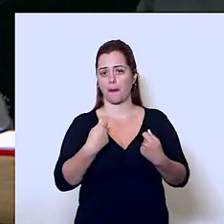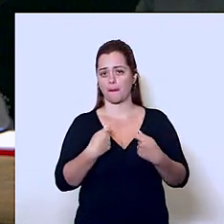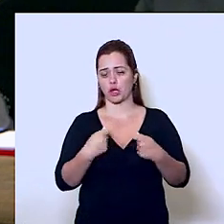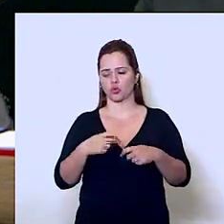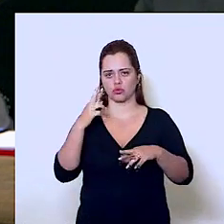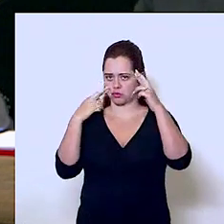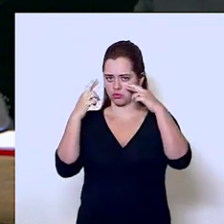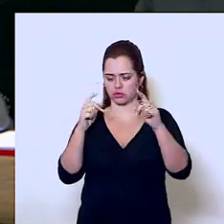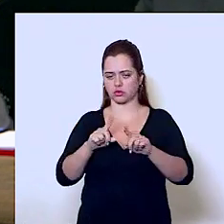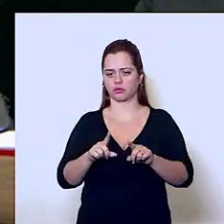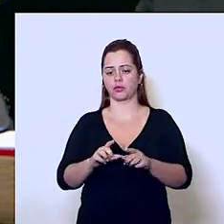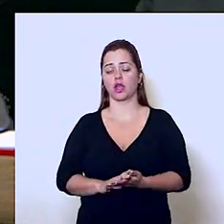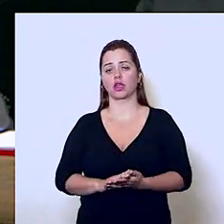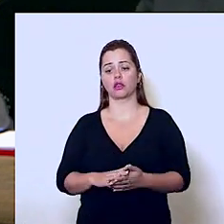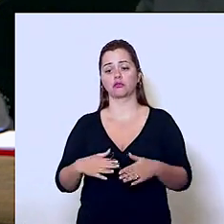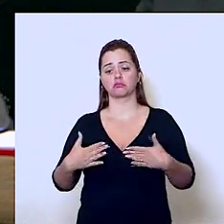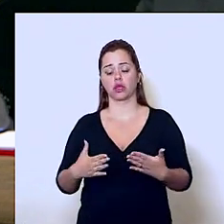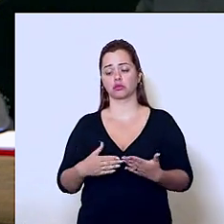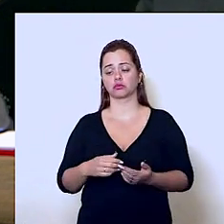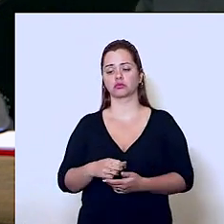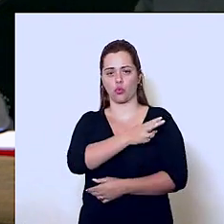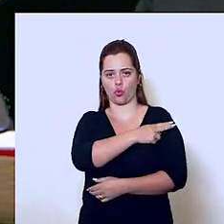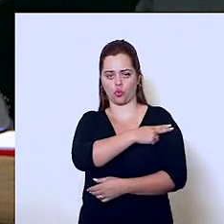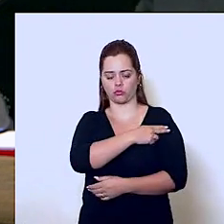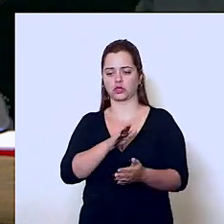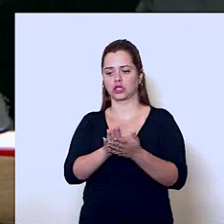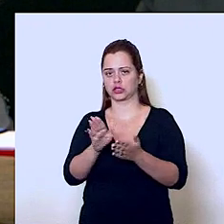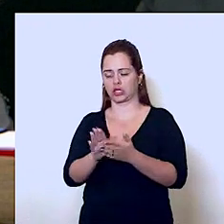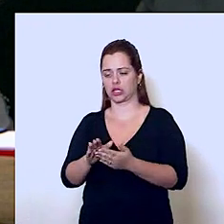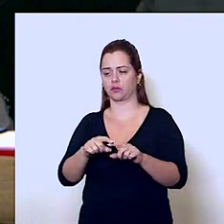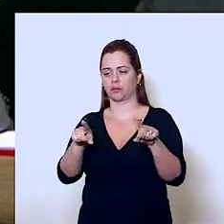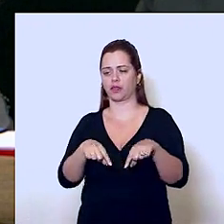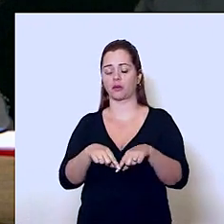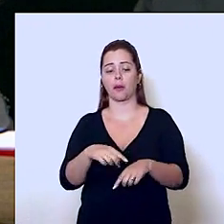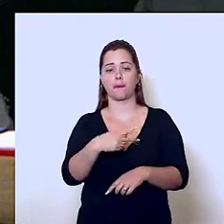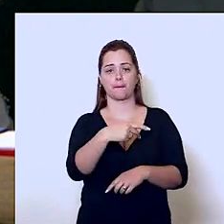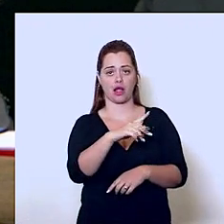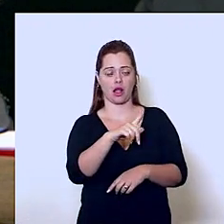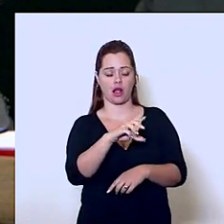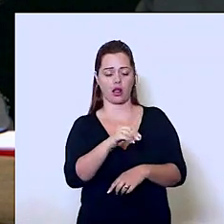sala... O Paulo pede para ligar para um deputado do PCdoB da Bahia.